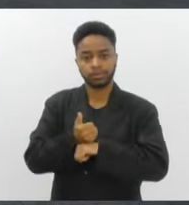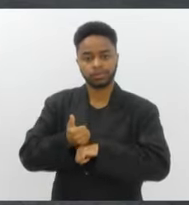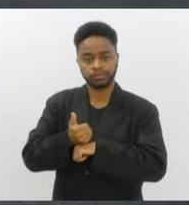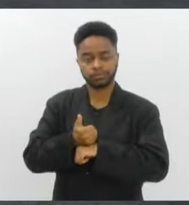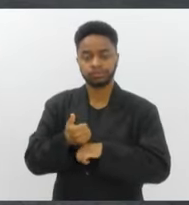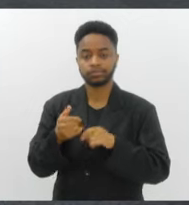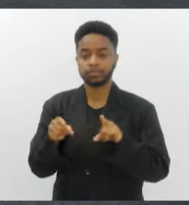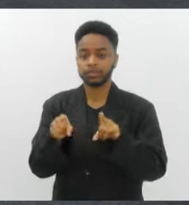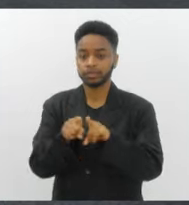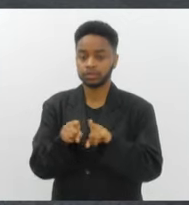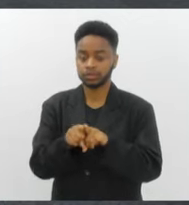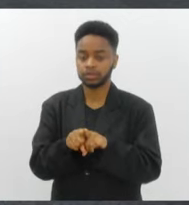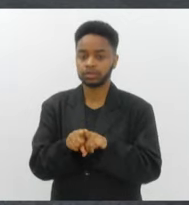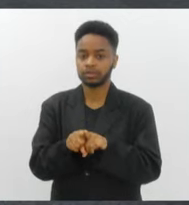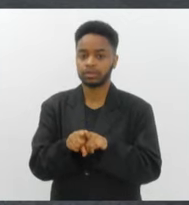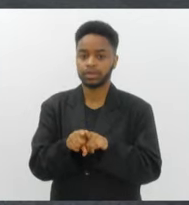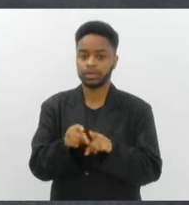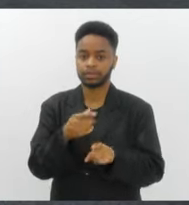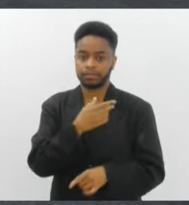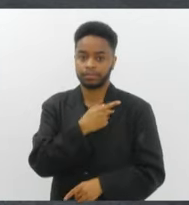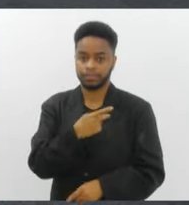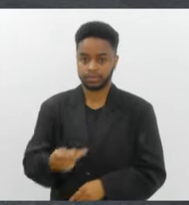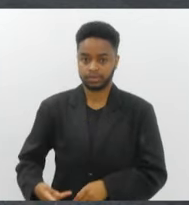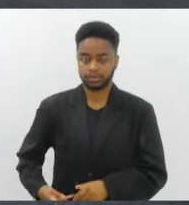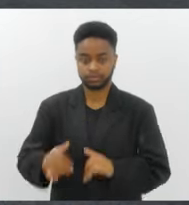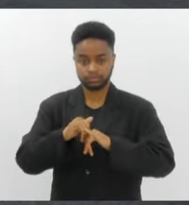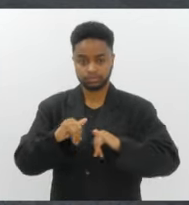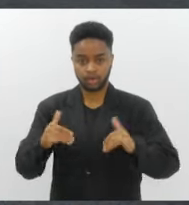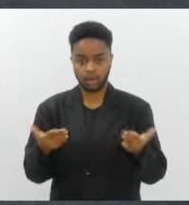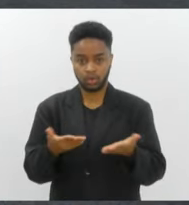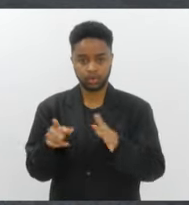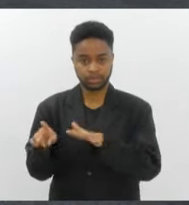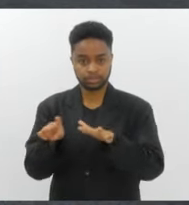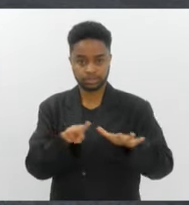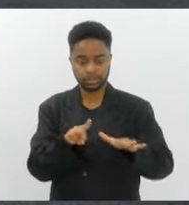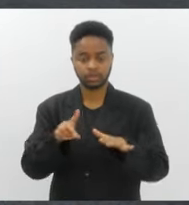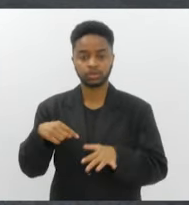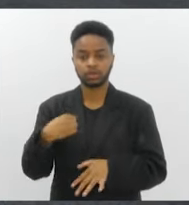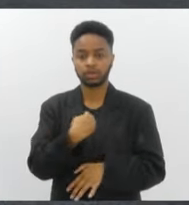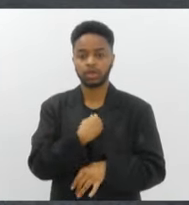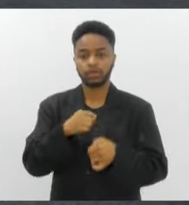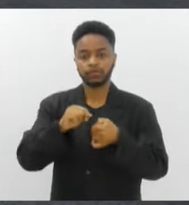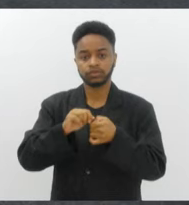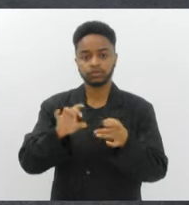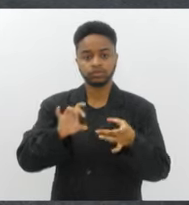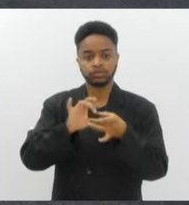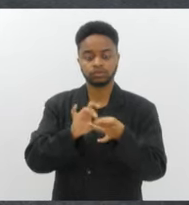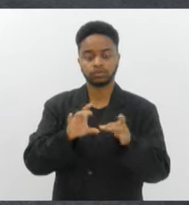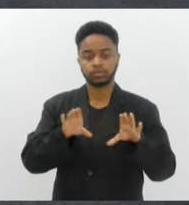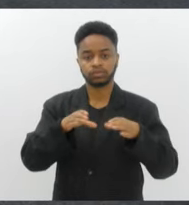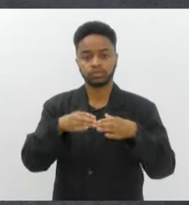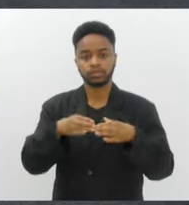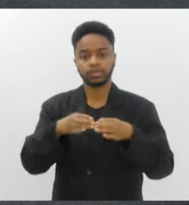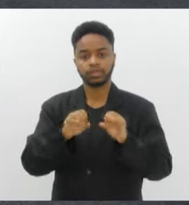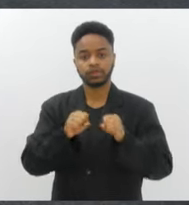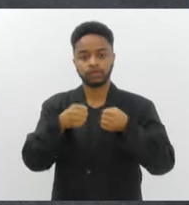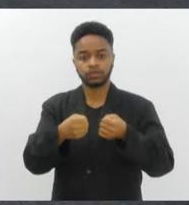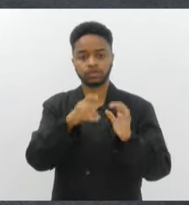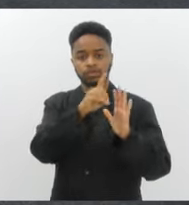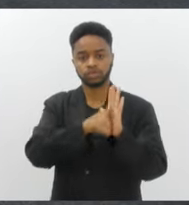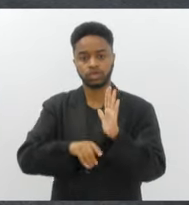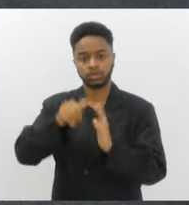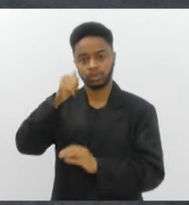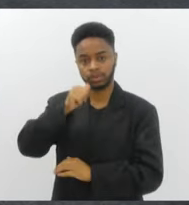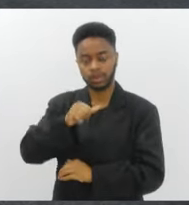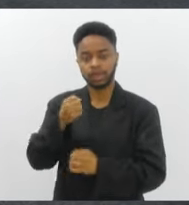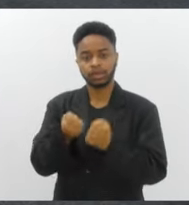E, para além disso, senhora presidenta, dizer que essa semana realizamos, no âmbito da Comissão de Defesa dos Direitos da Mulher, uma